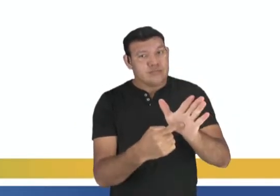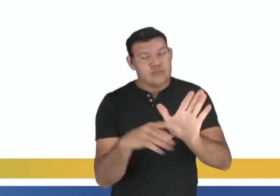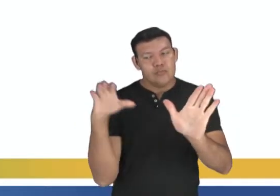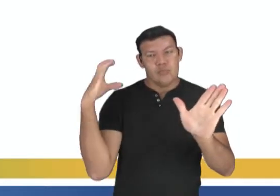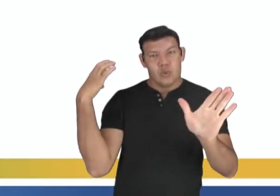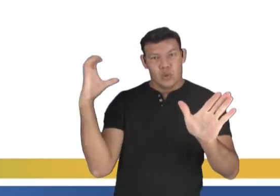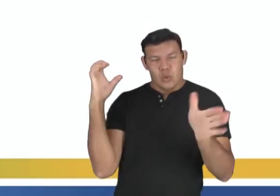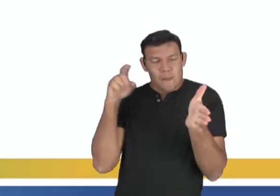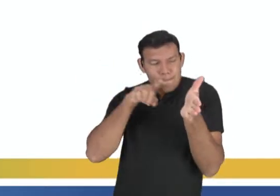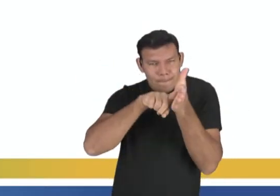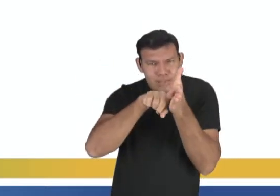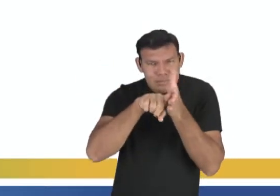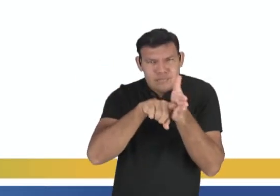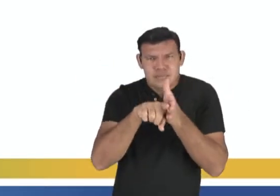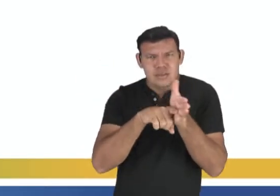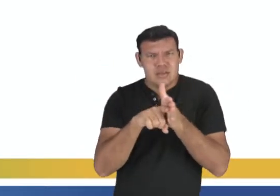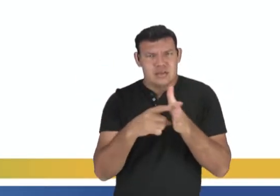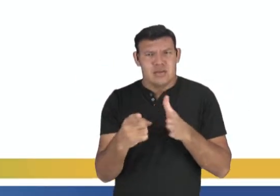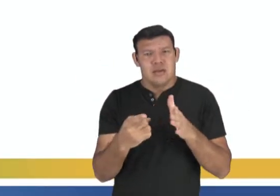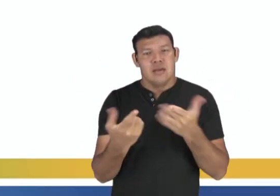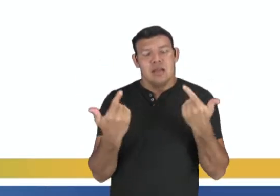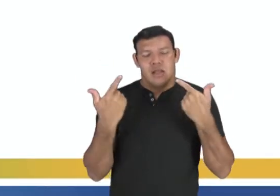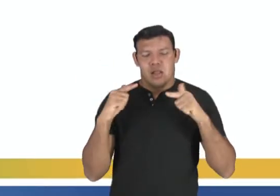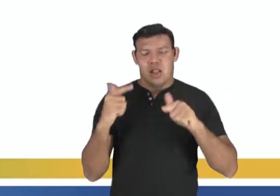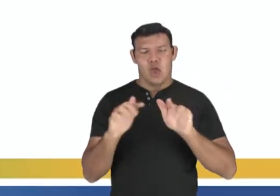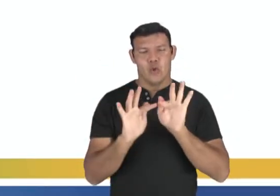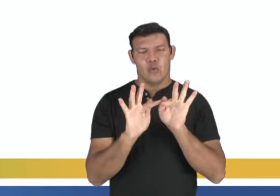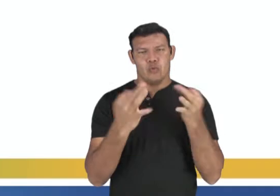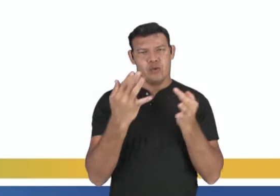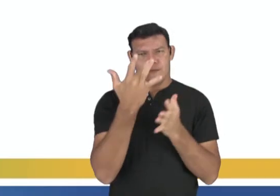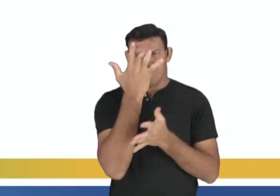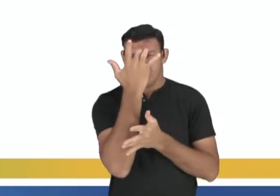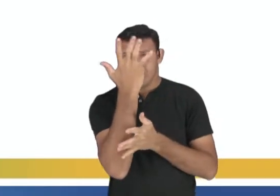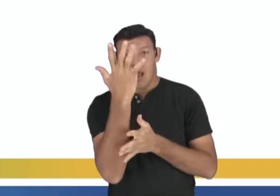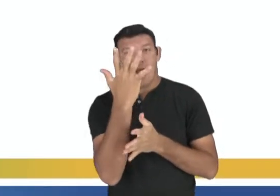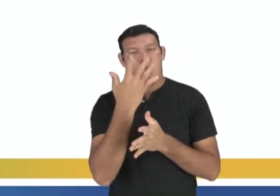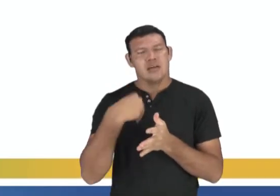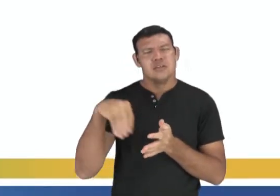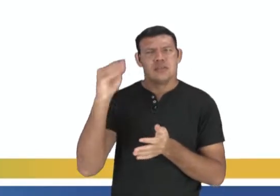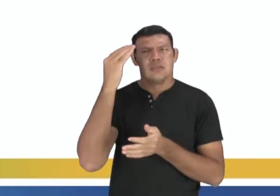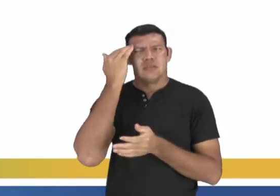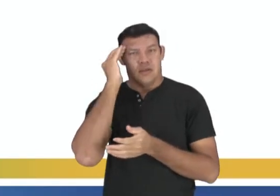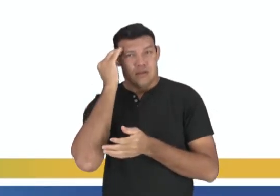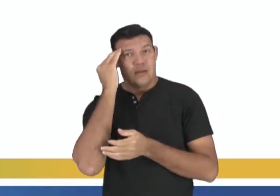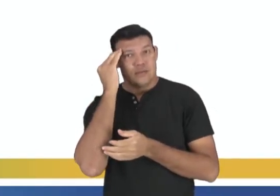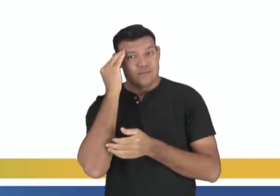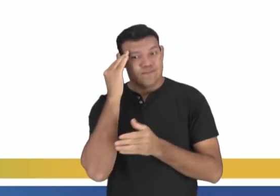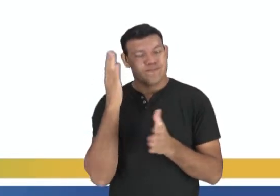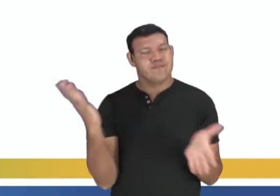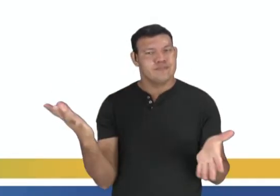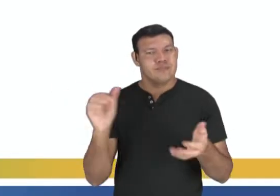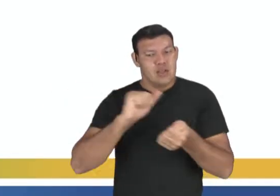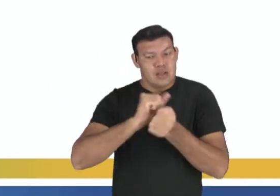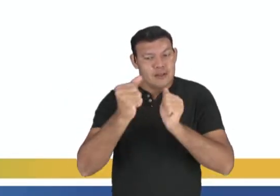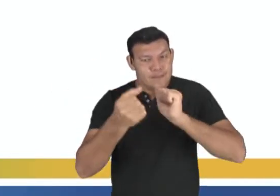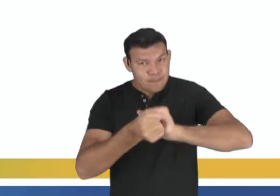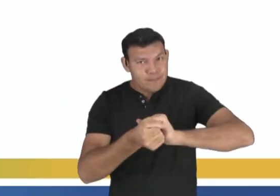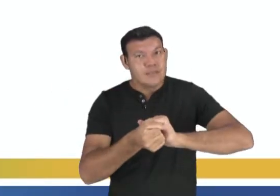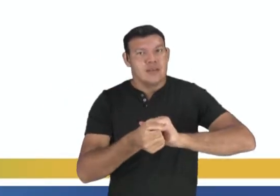os cientistas falam em uma linguagem mais simples, em uma linguagem mais apropriada,